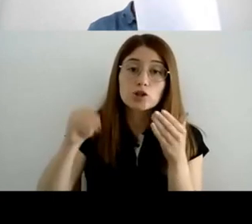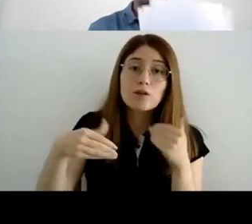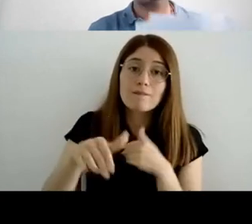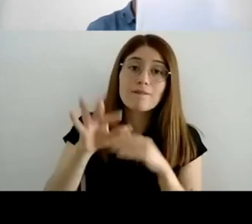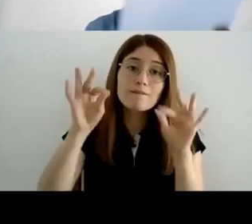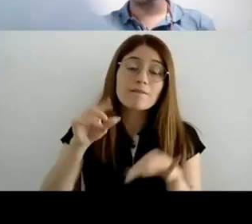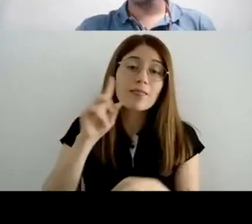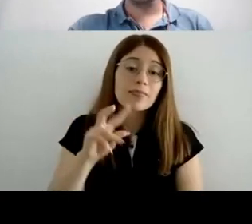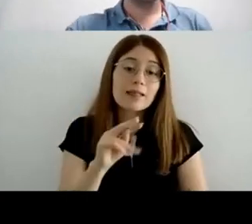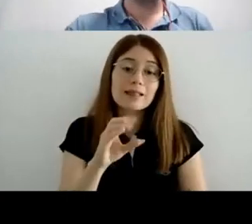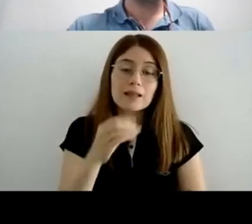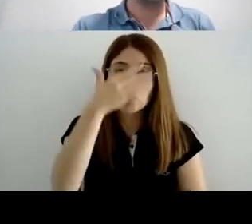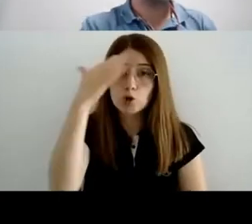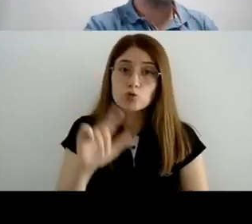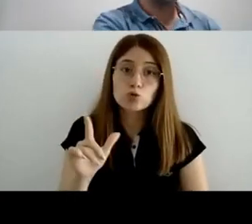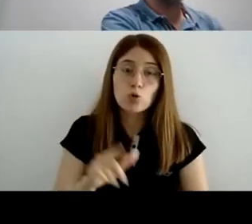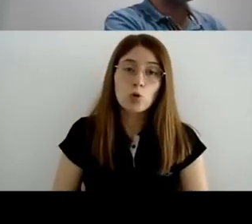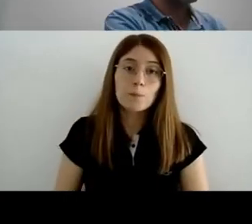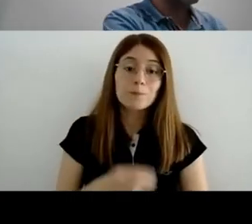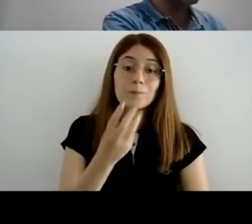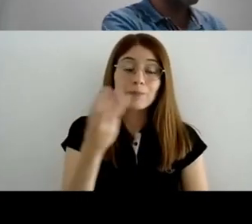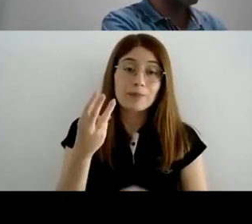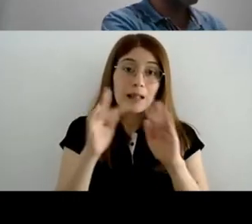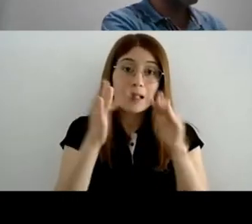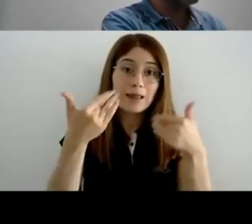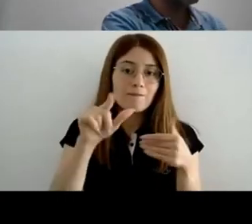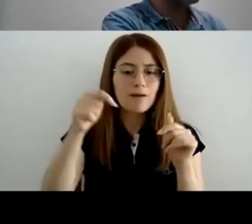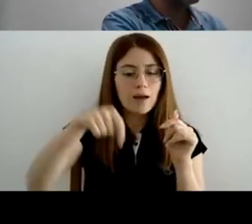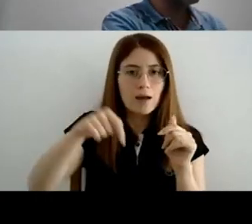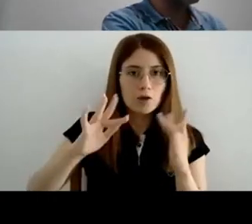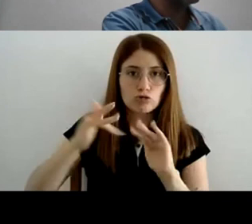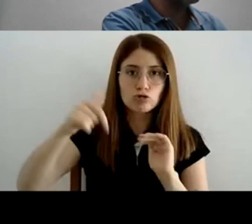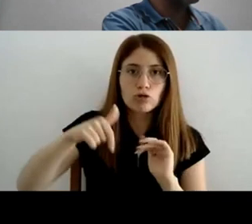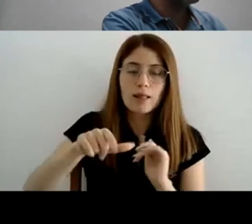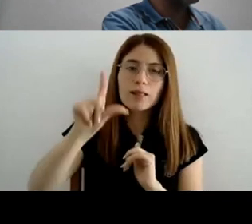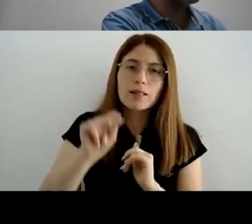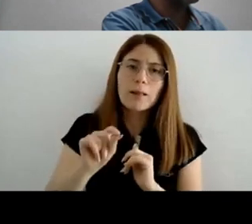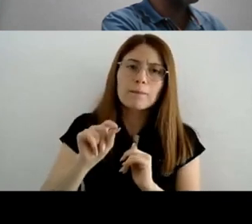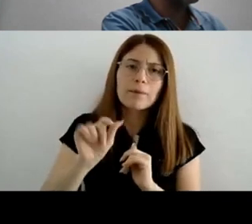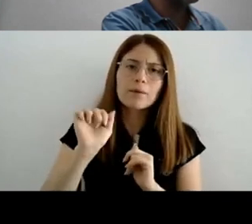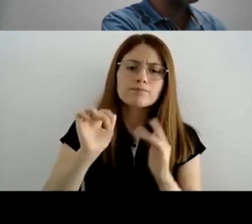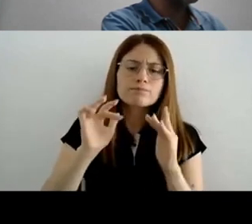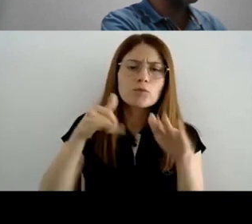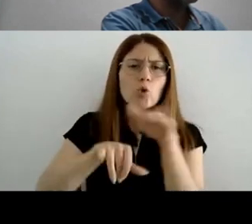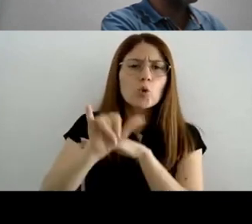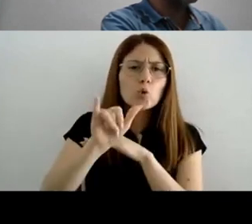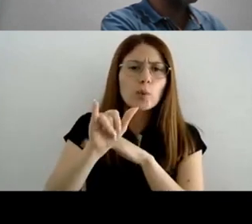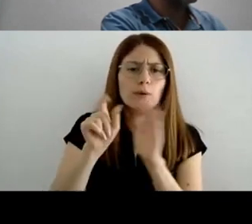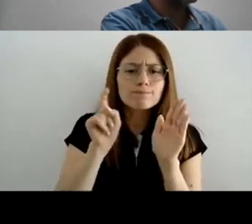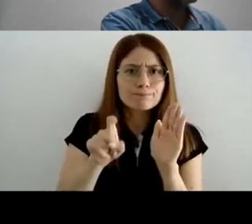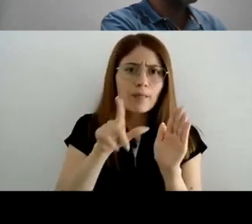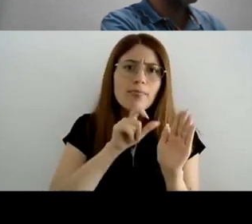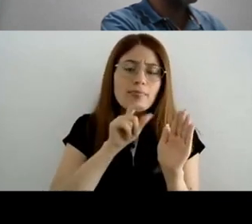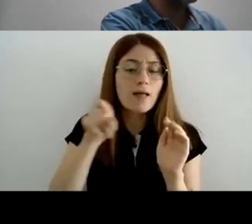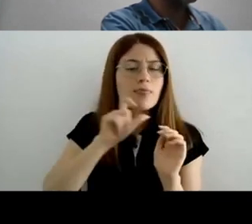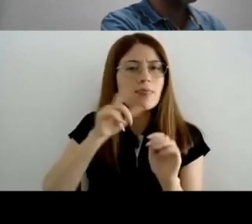no dia 30 de julho. Os links vão ser partilhados no chat, assim como o link para o nosso YouTube. Lá vão poder